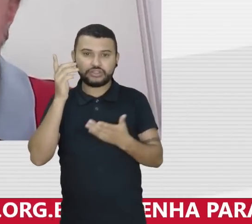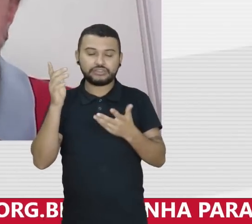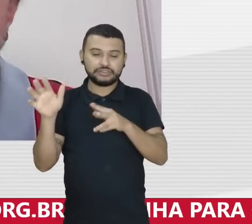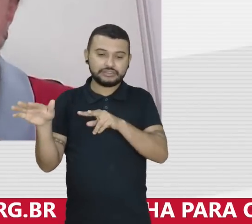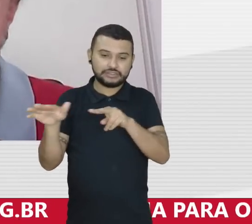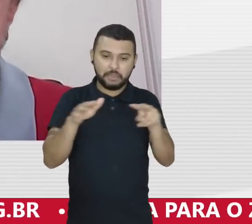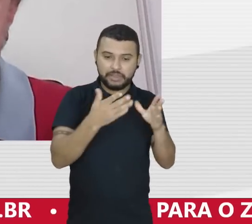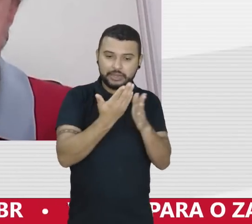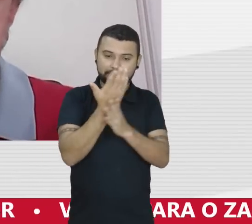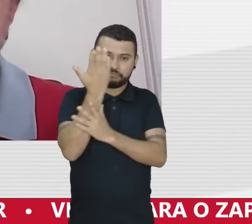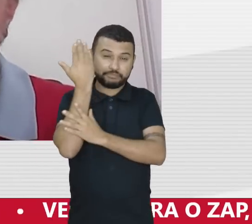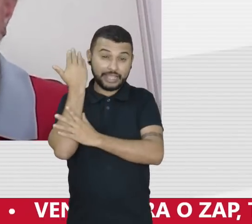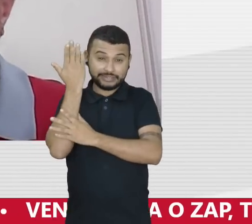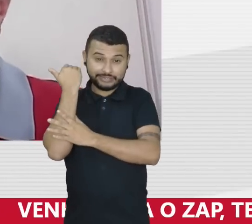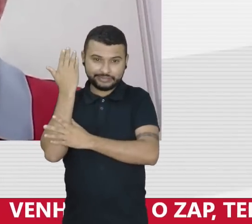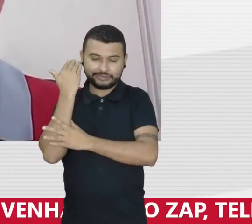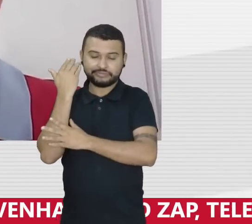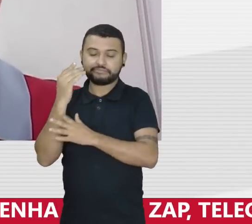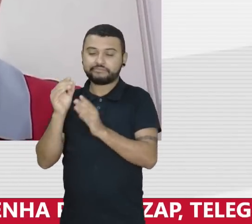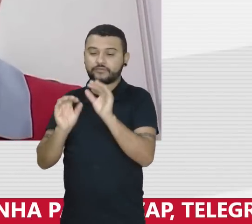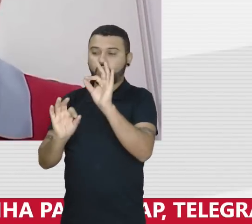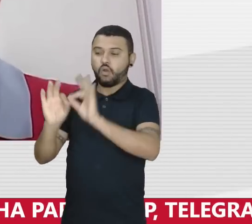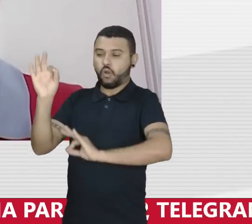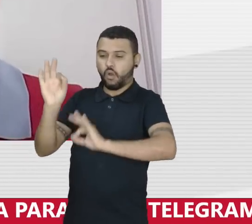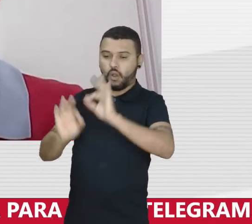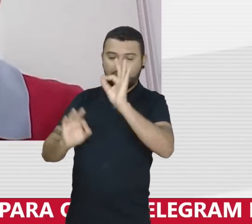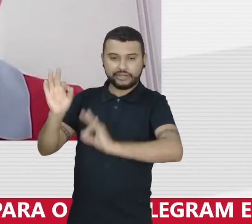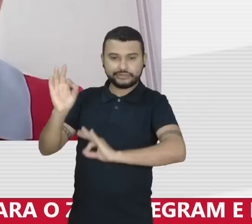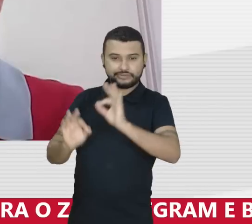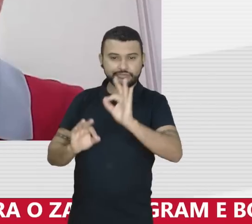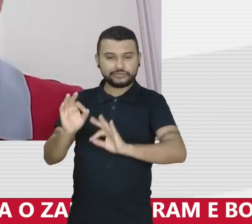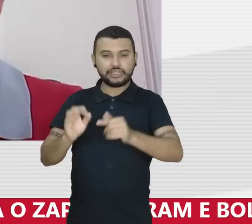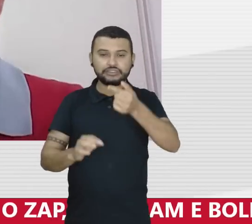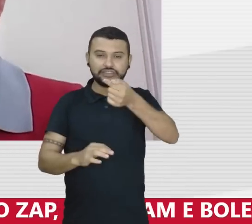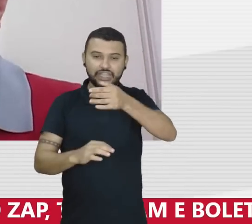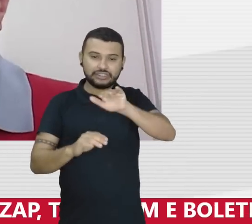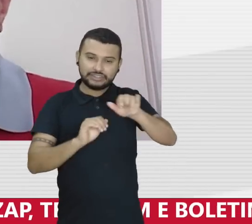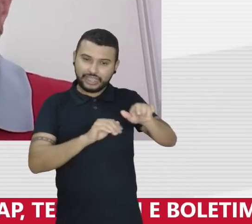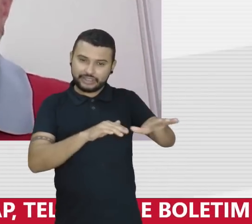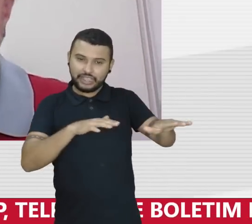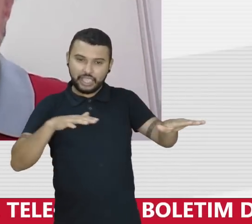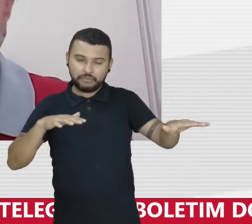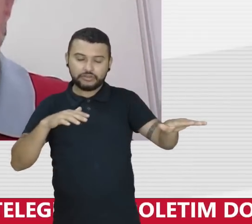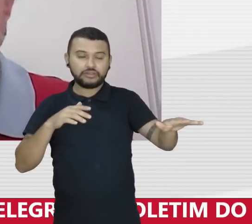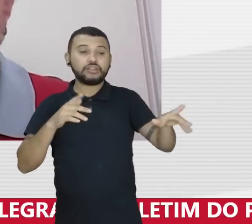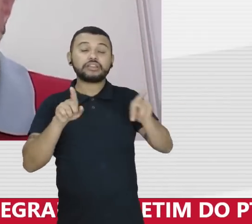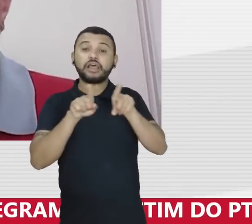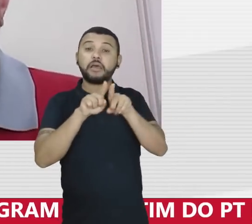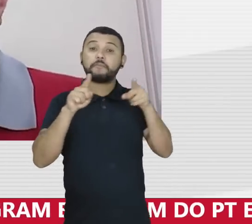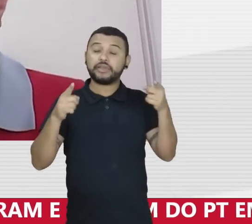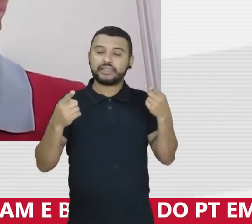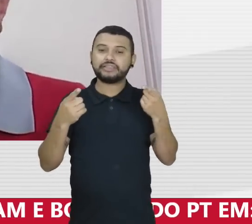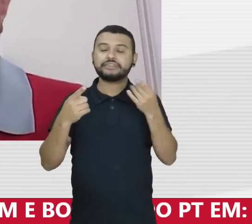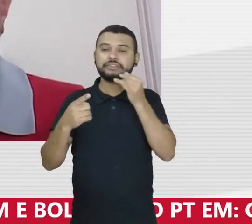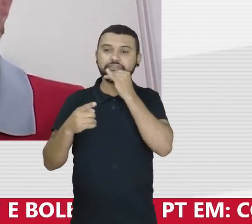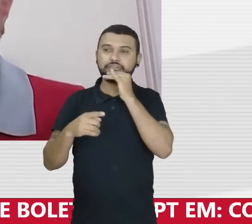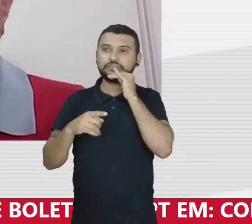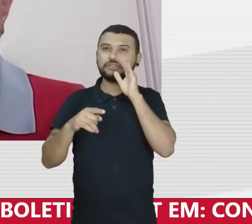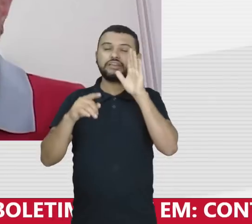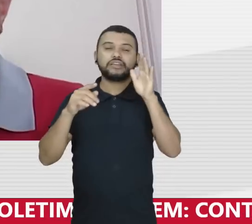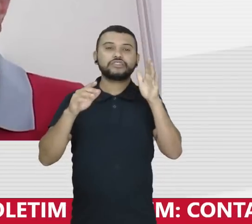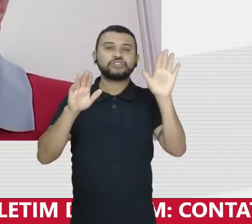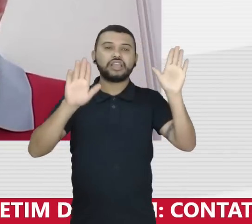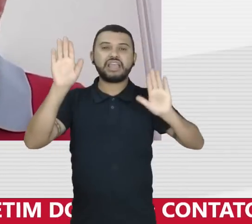semanas anteriores de preparação do 7 de setembro, aparelhando o Estado para a sua